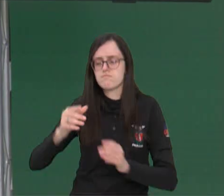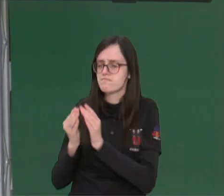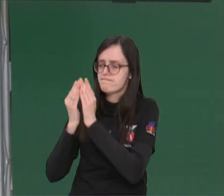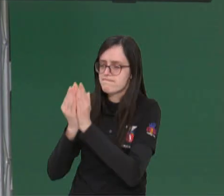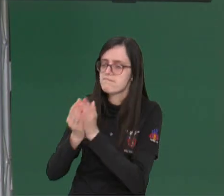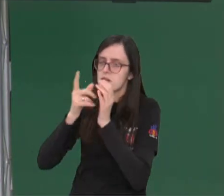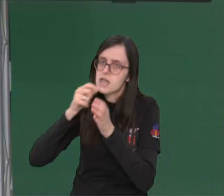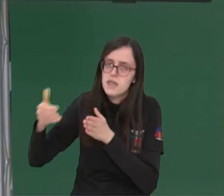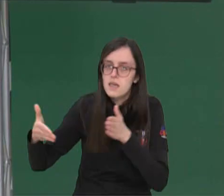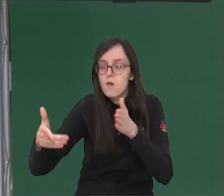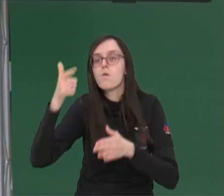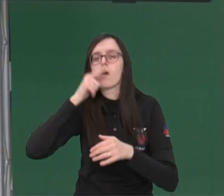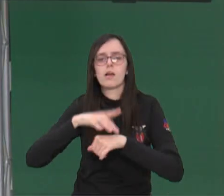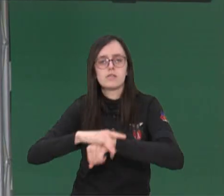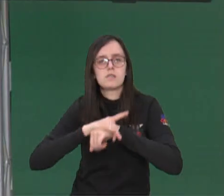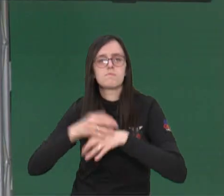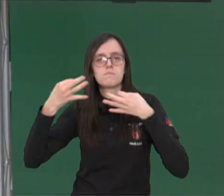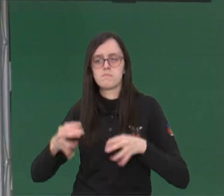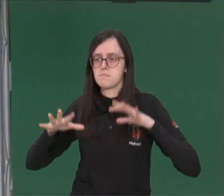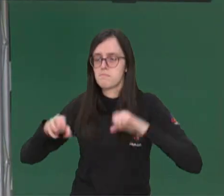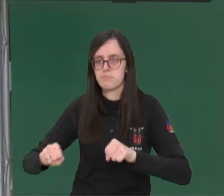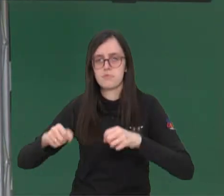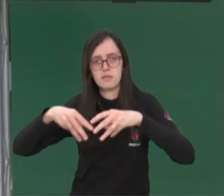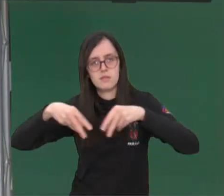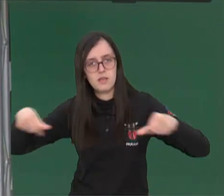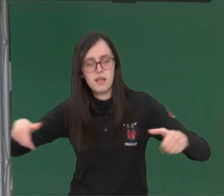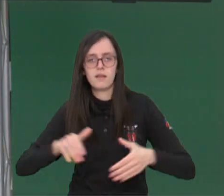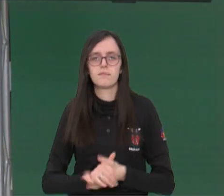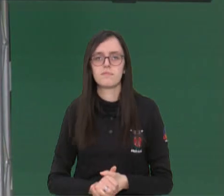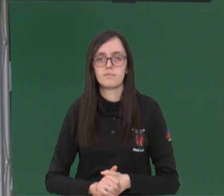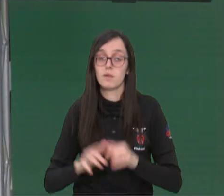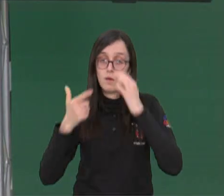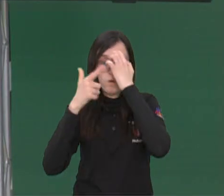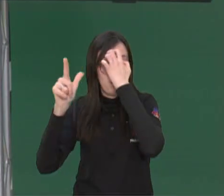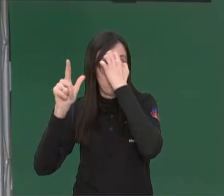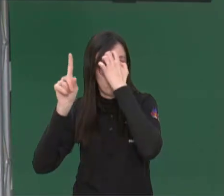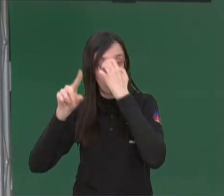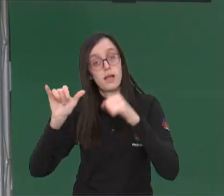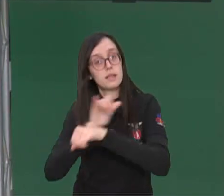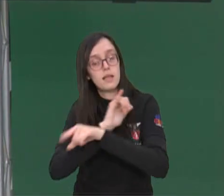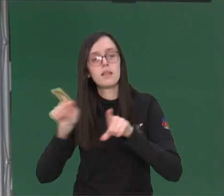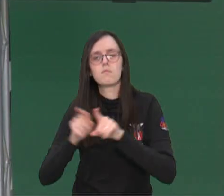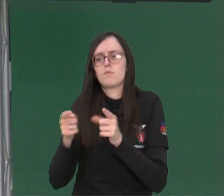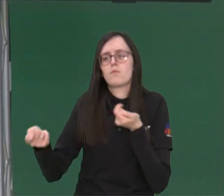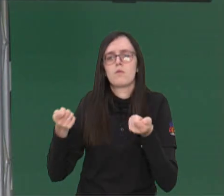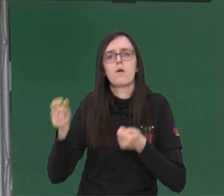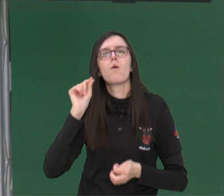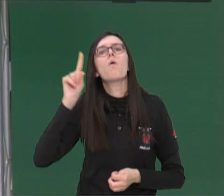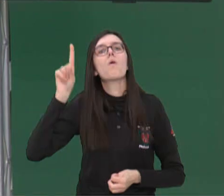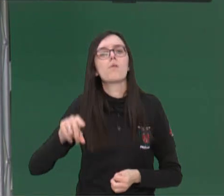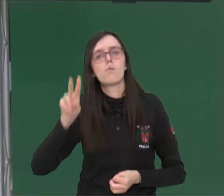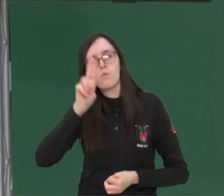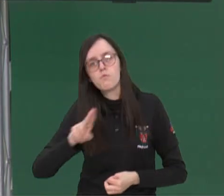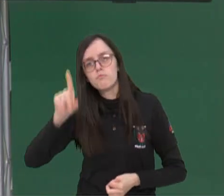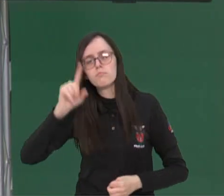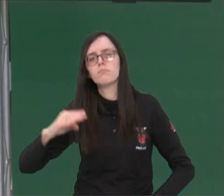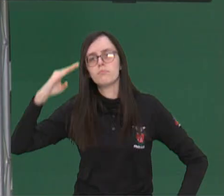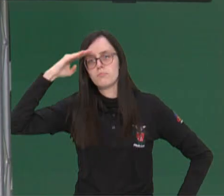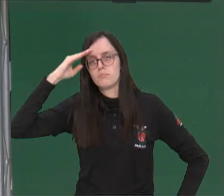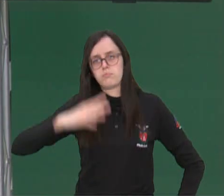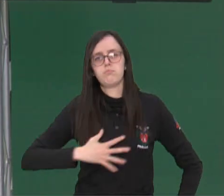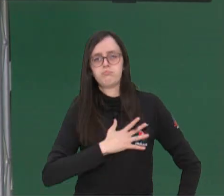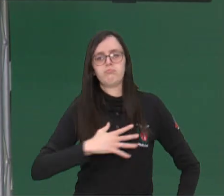navegação dos rios para assegurar a posse do território. Outra estratégia, controlar ali através dos fortes